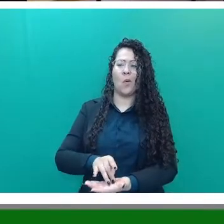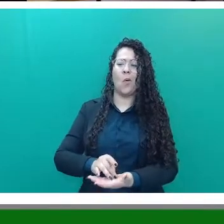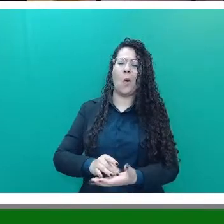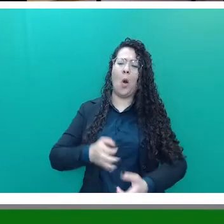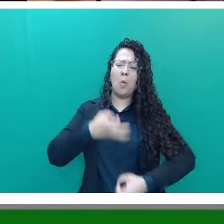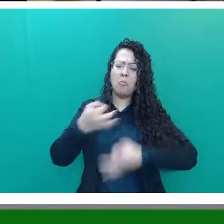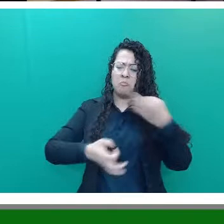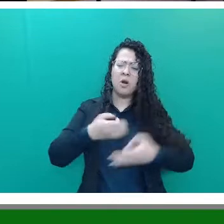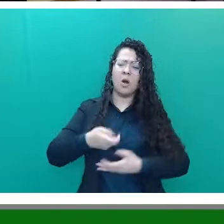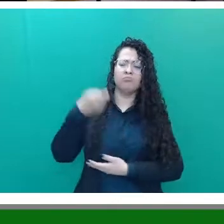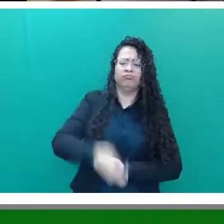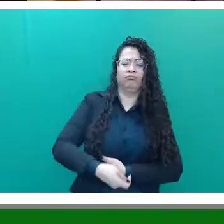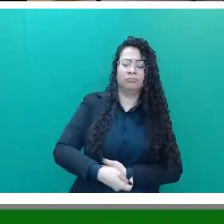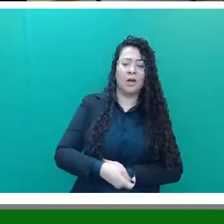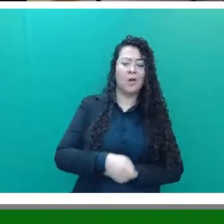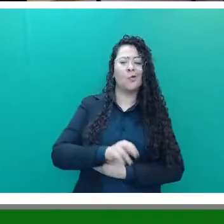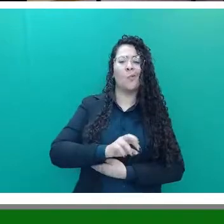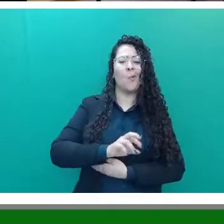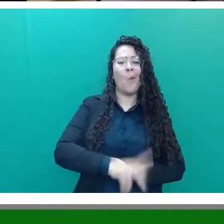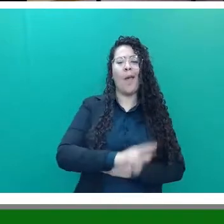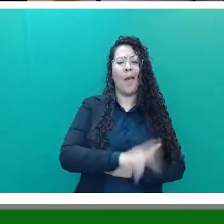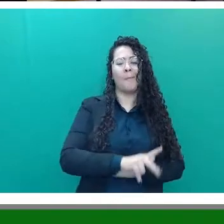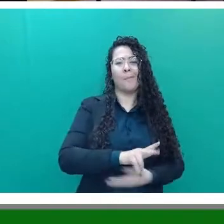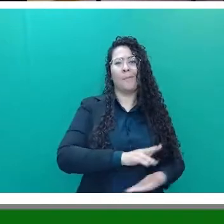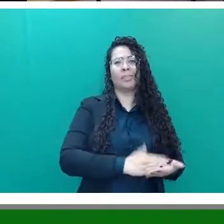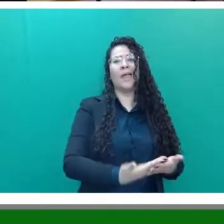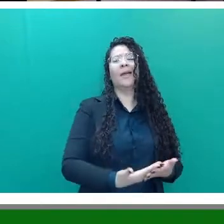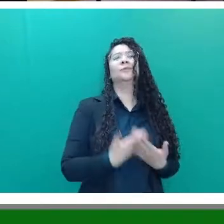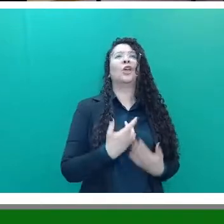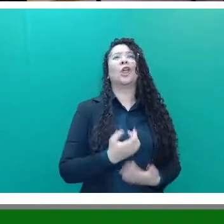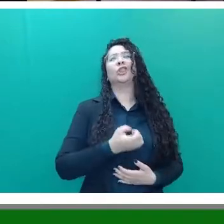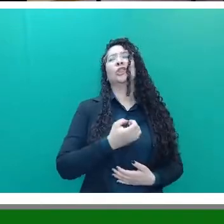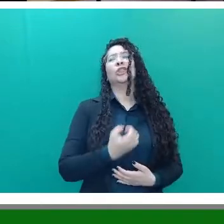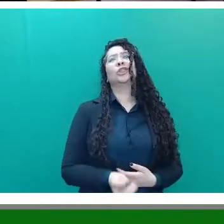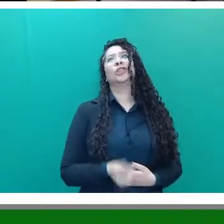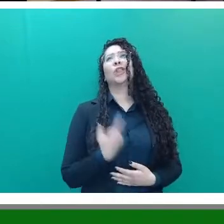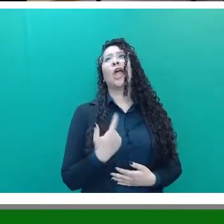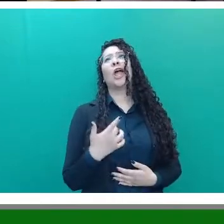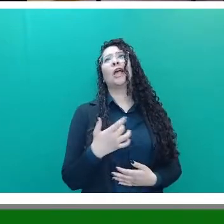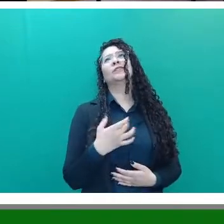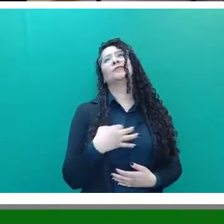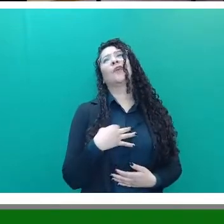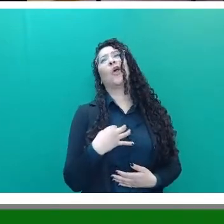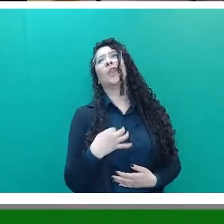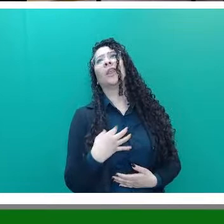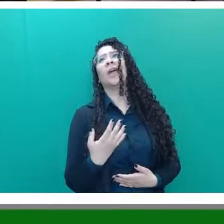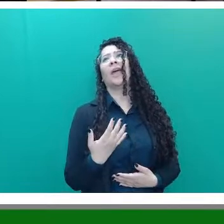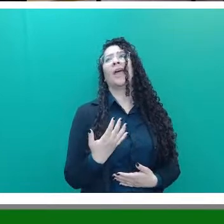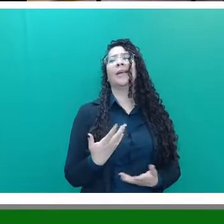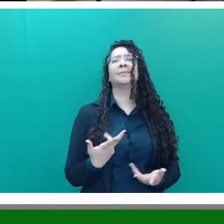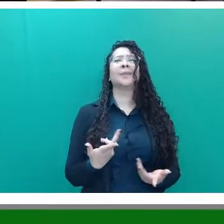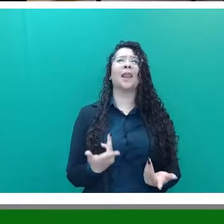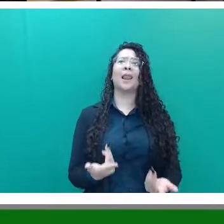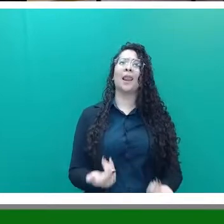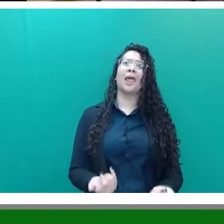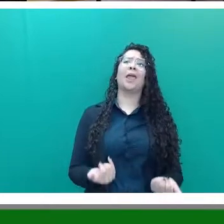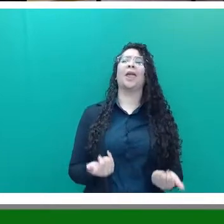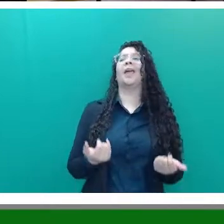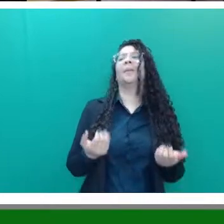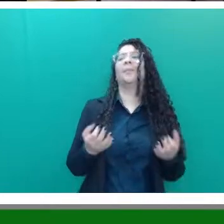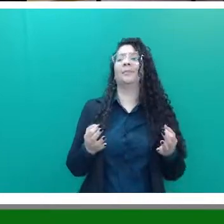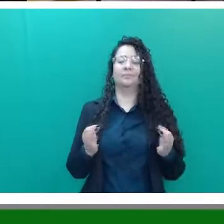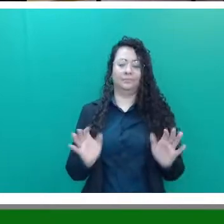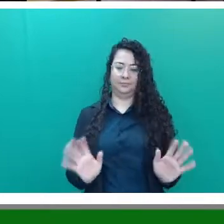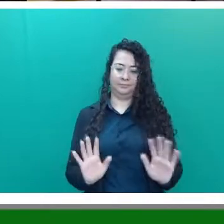é de bom coração, é porque não tem. Então, é de bom coração, mas deveria ser o Estado. Então,